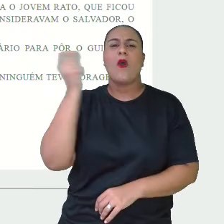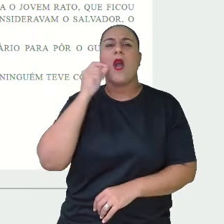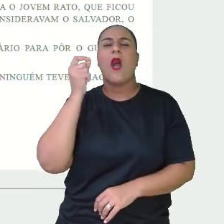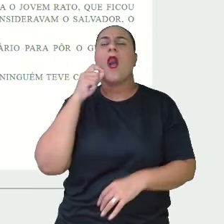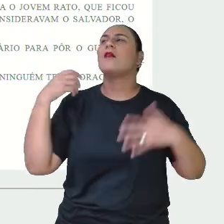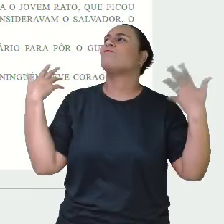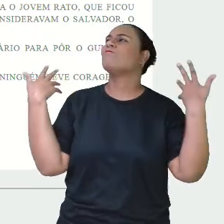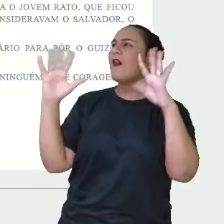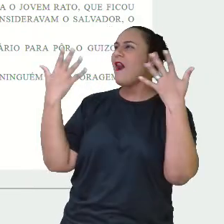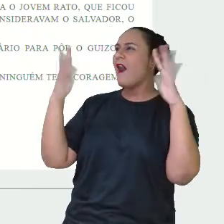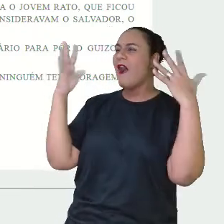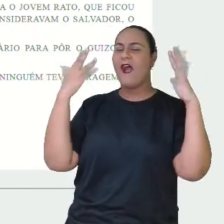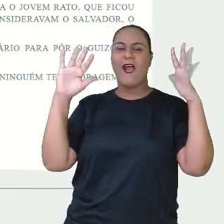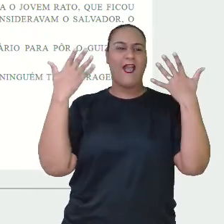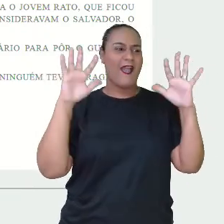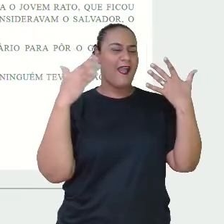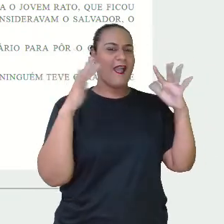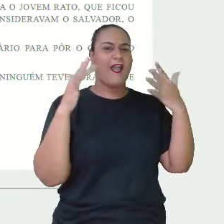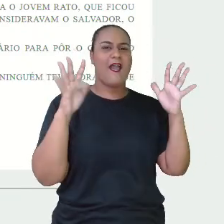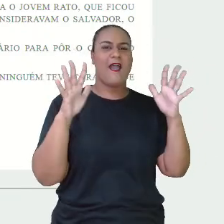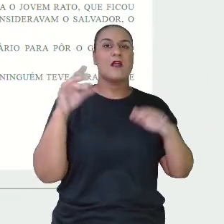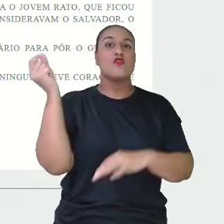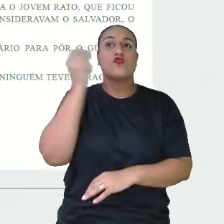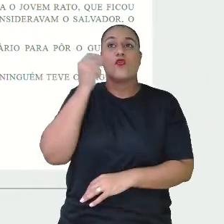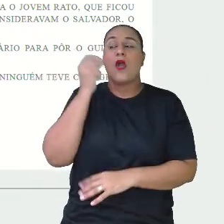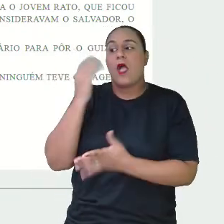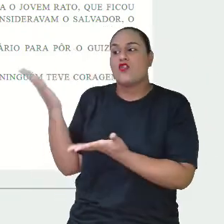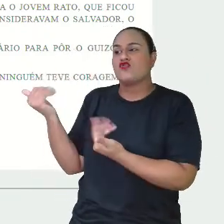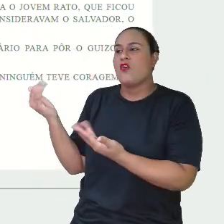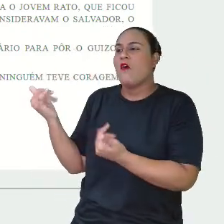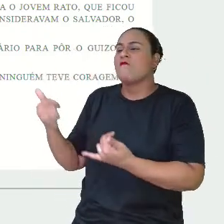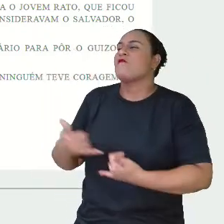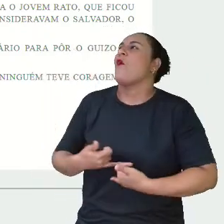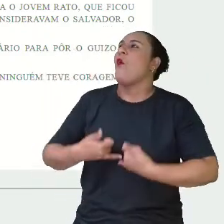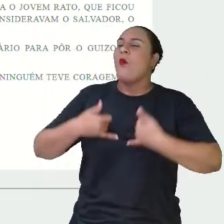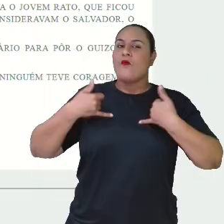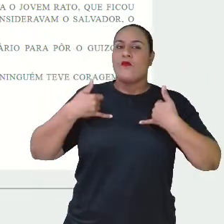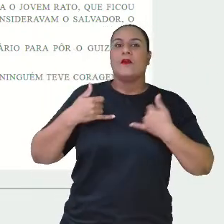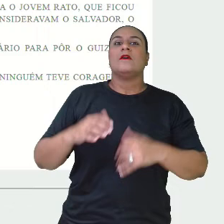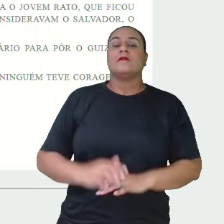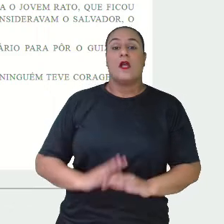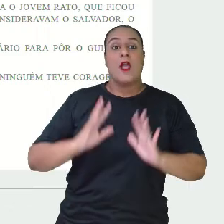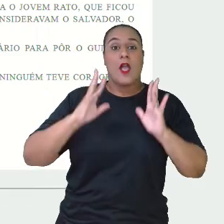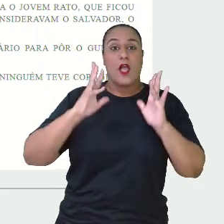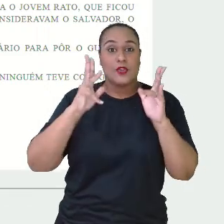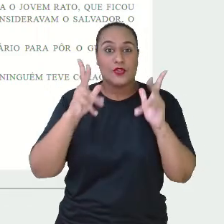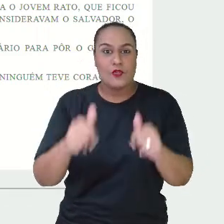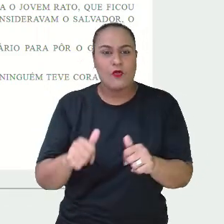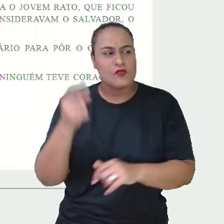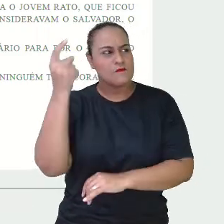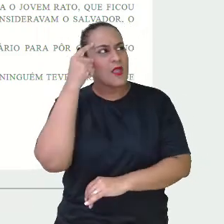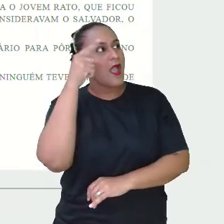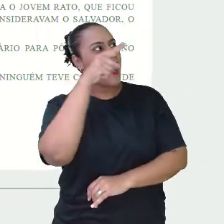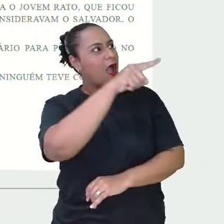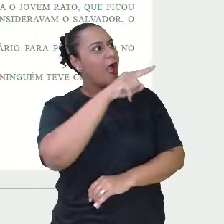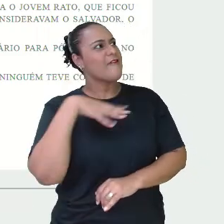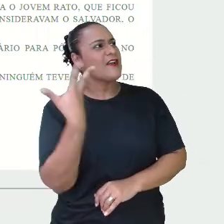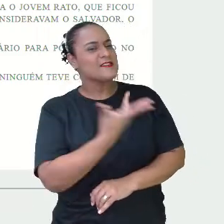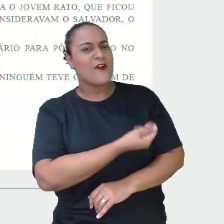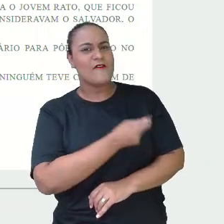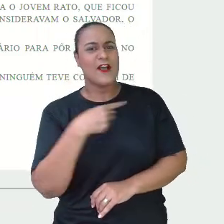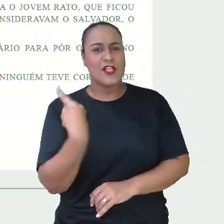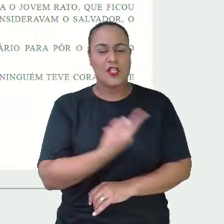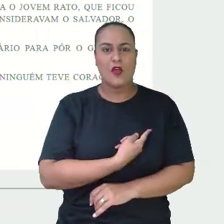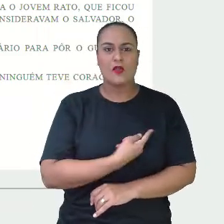gerais para o jovem rato, que ficou orgulhoso. Quando todos já o consideravam o salvador, o líder